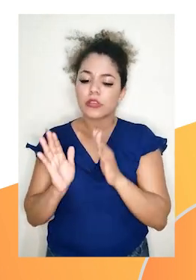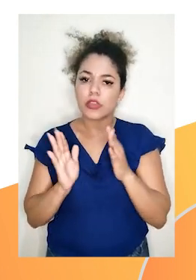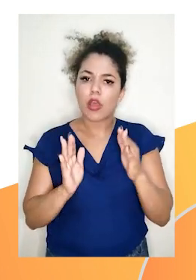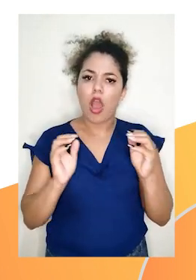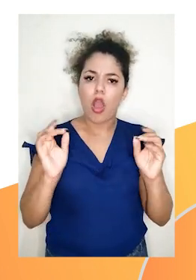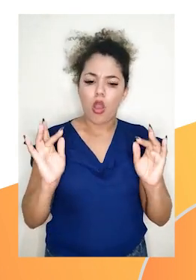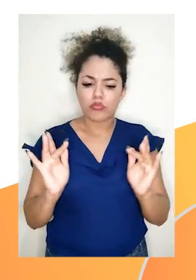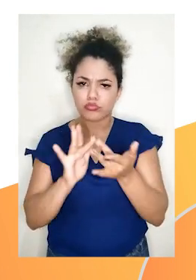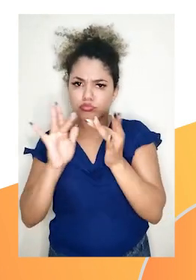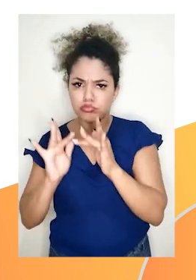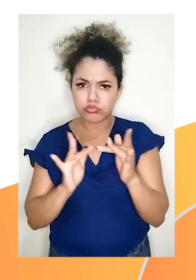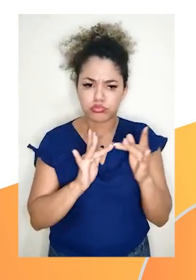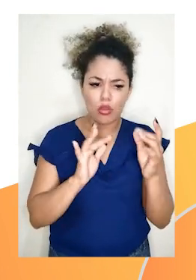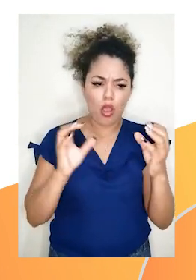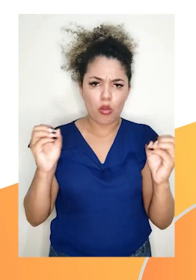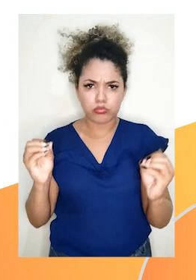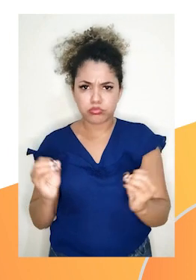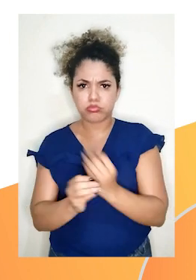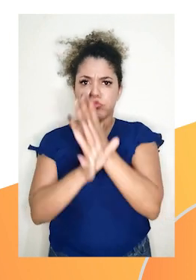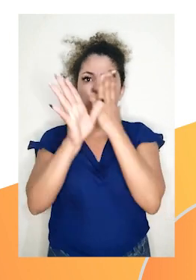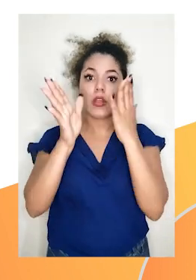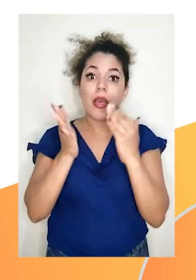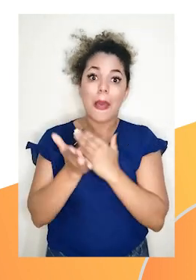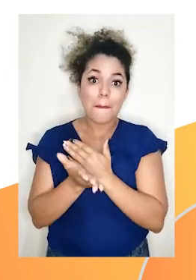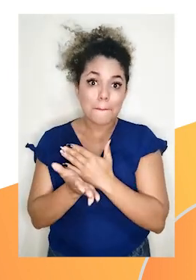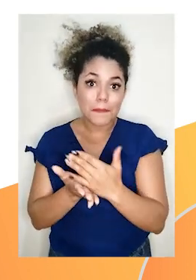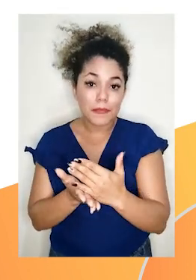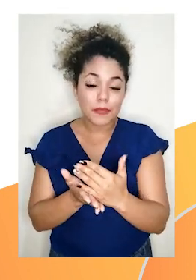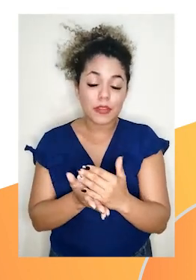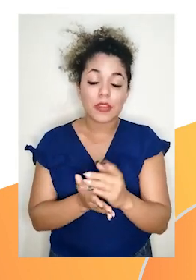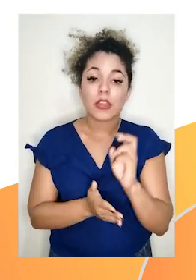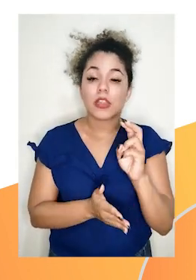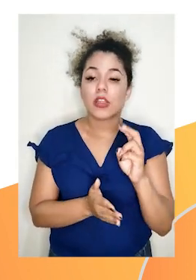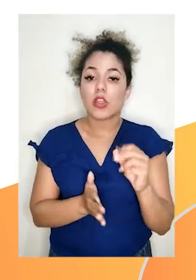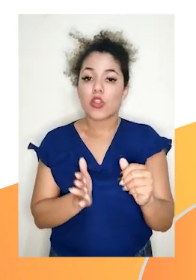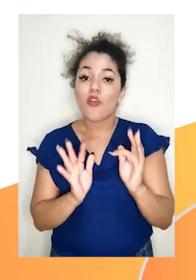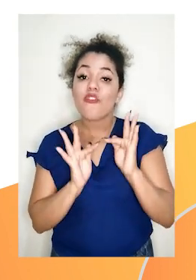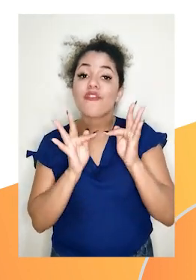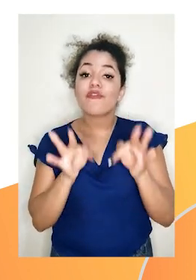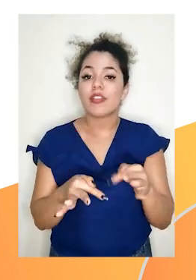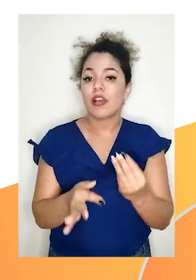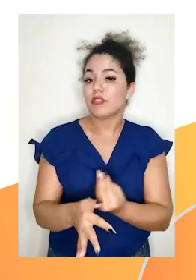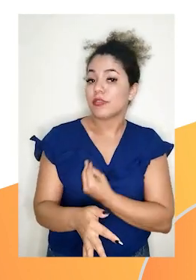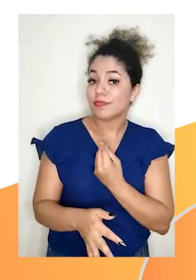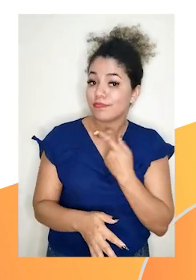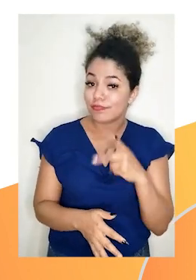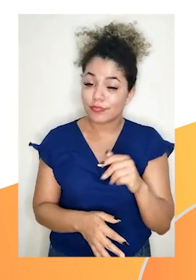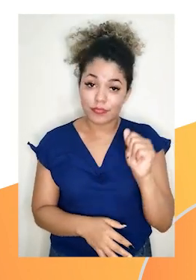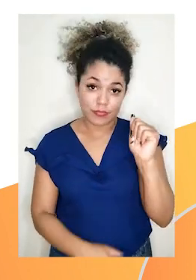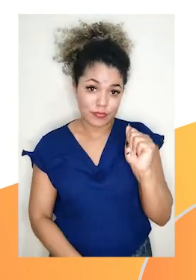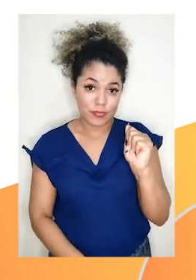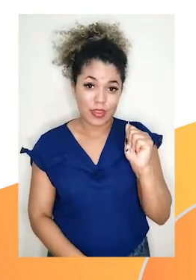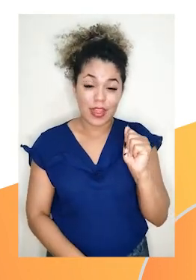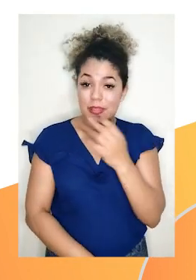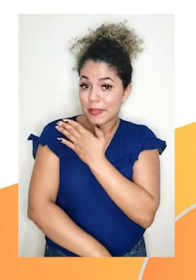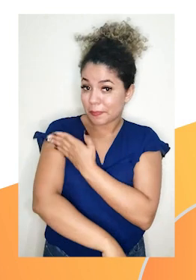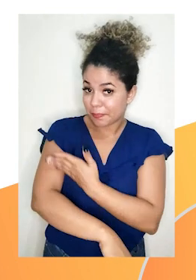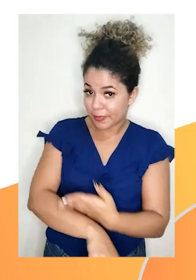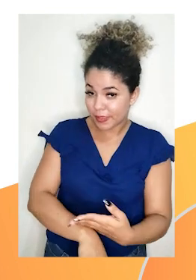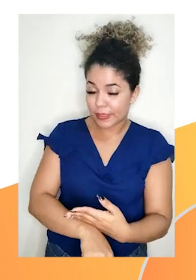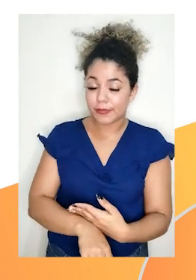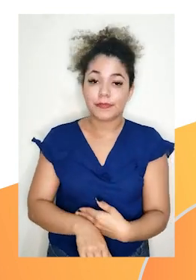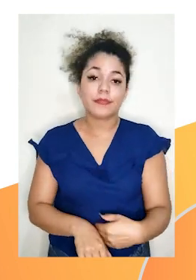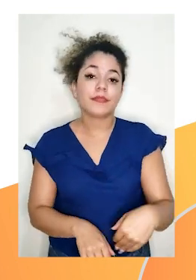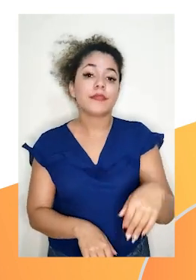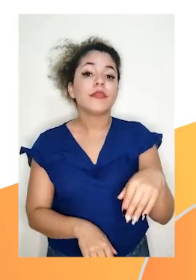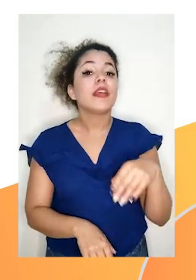de outras estrelas da sequência principal, consistindo no seu estágio final. Letra A, anãs brancas. Letra